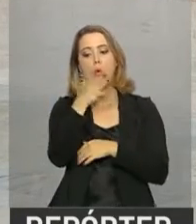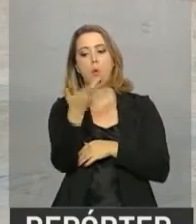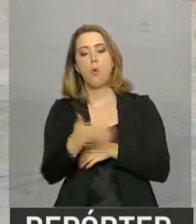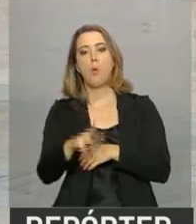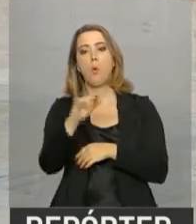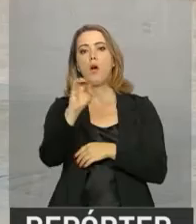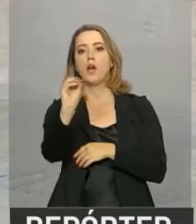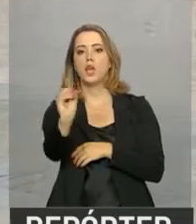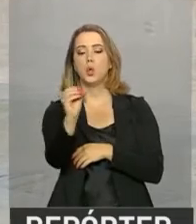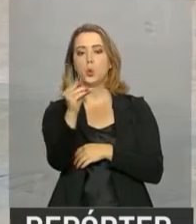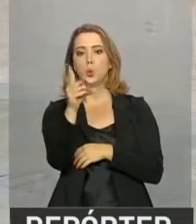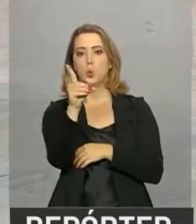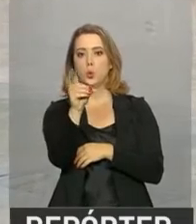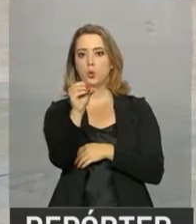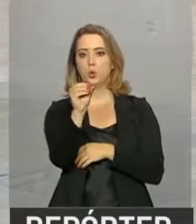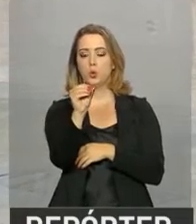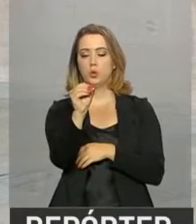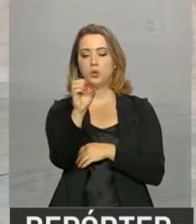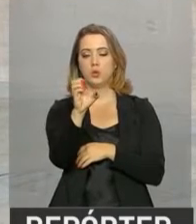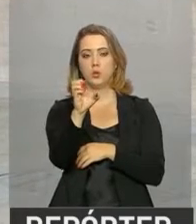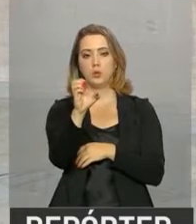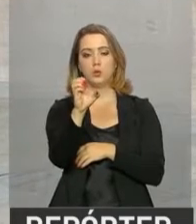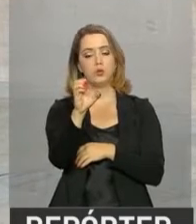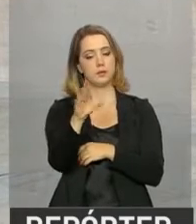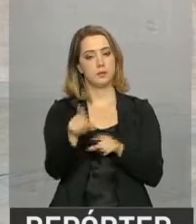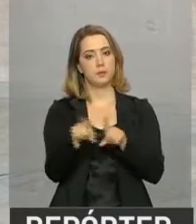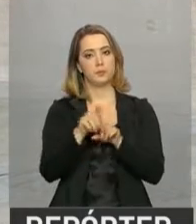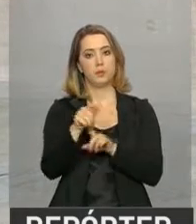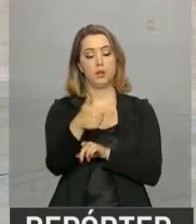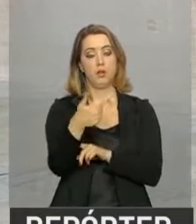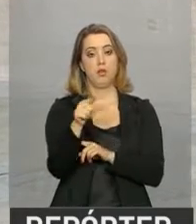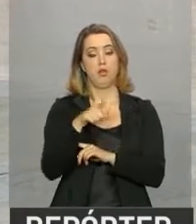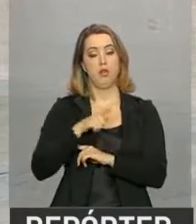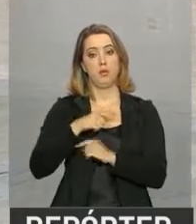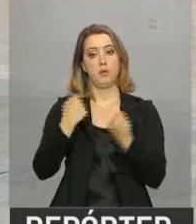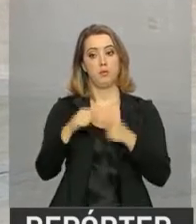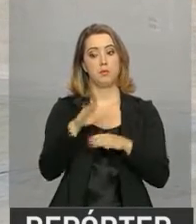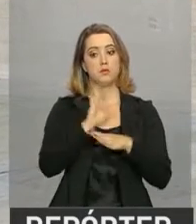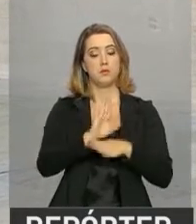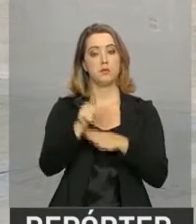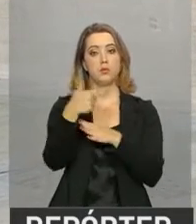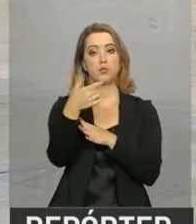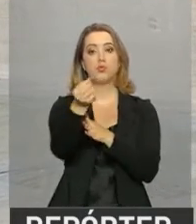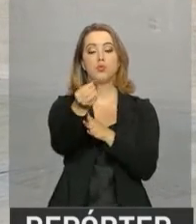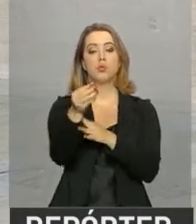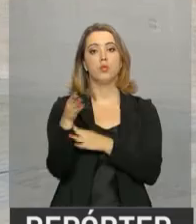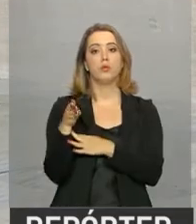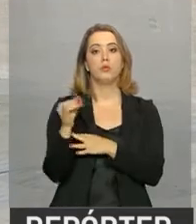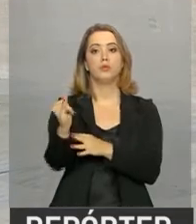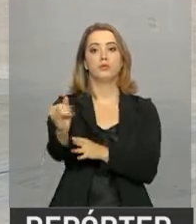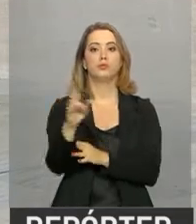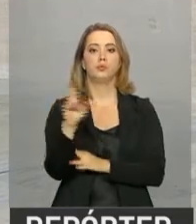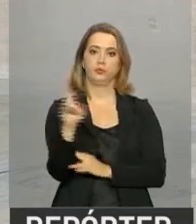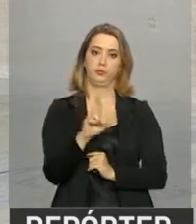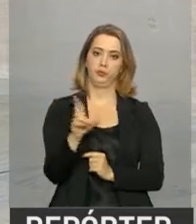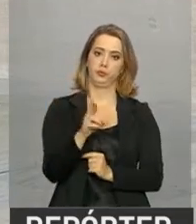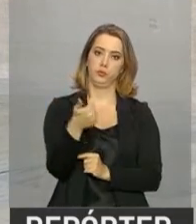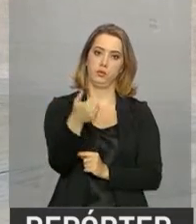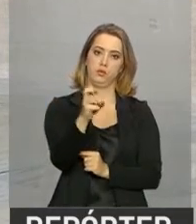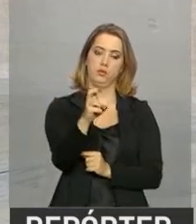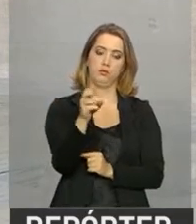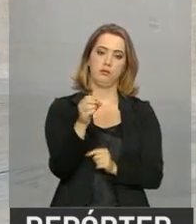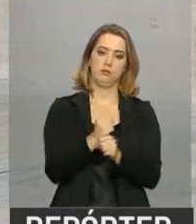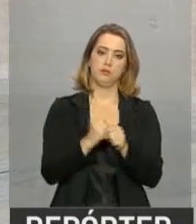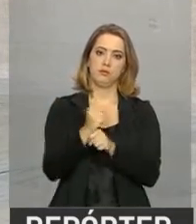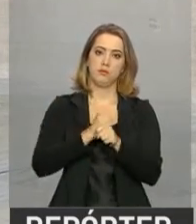que vai contar com pelo menos 20 bilhões de reais para colocar em prática essas ações nos próximos 15 anos